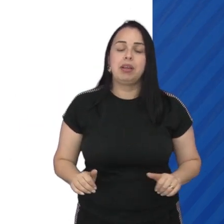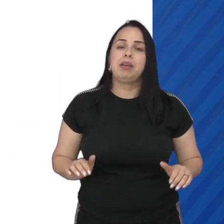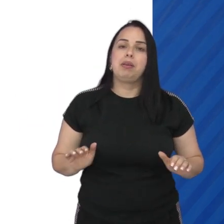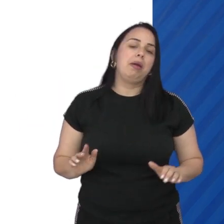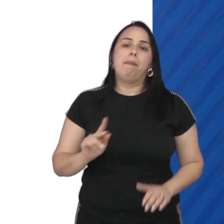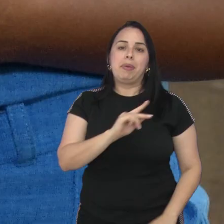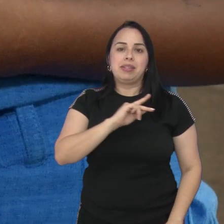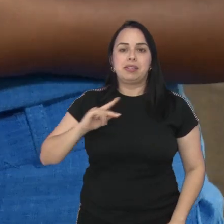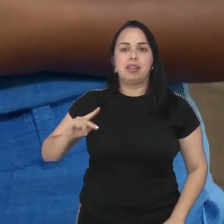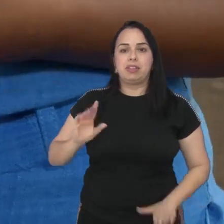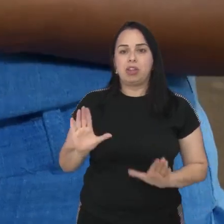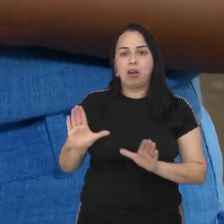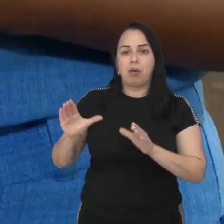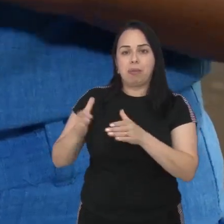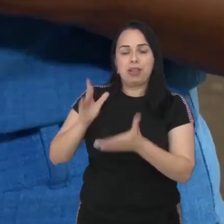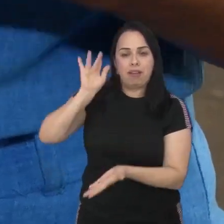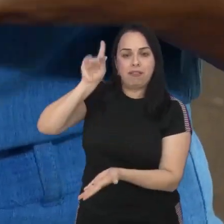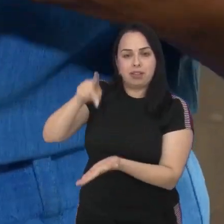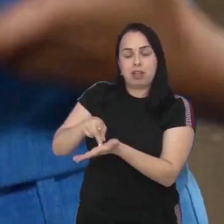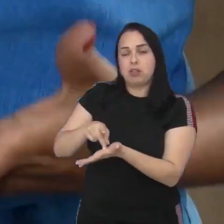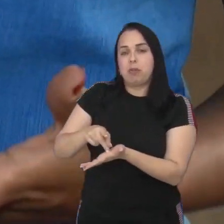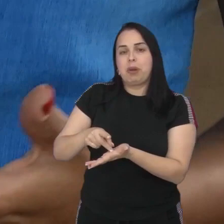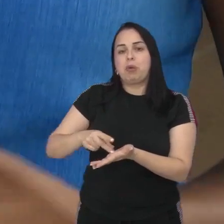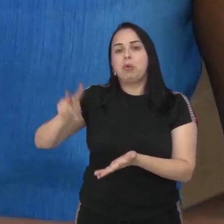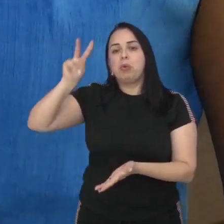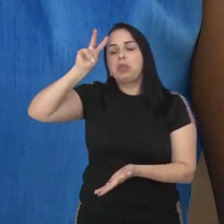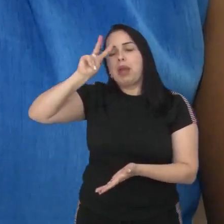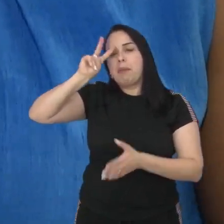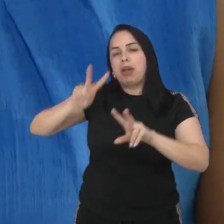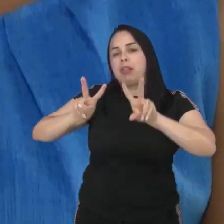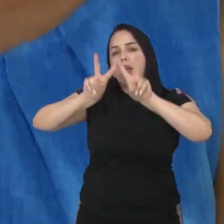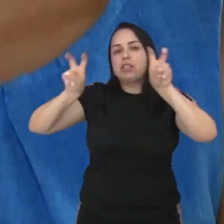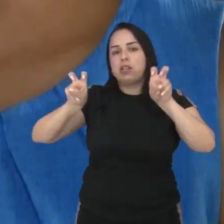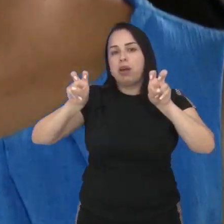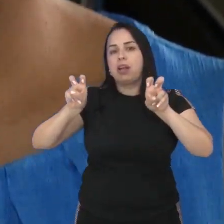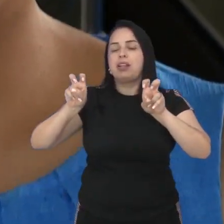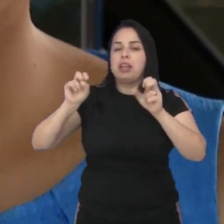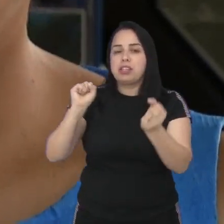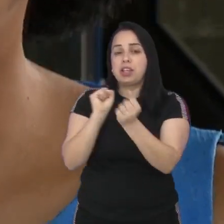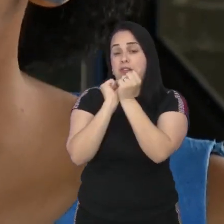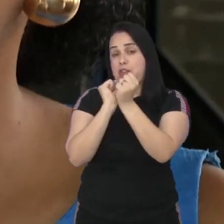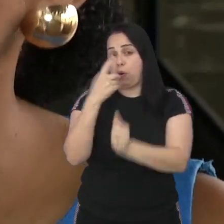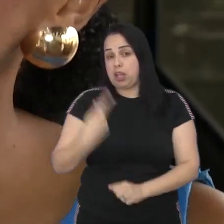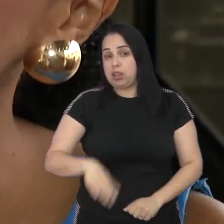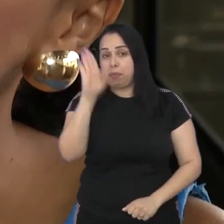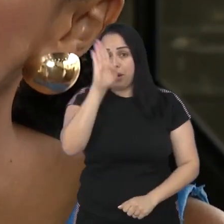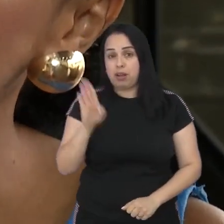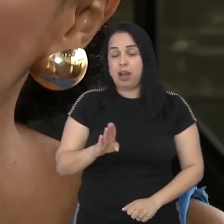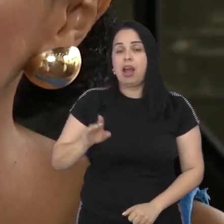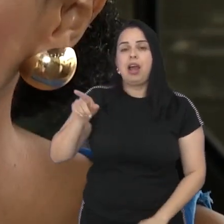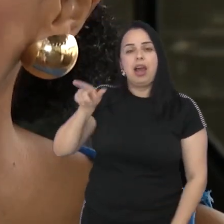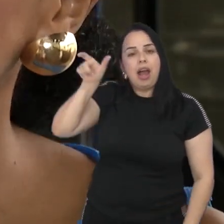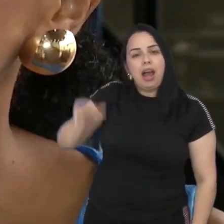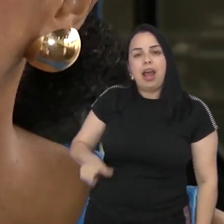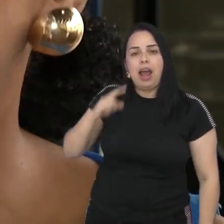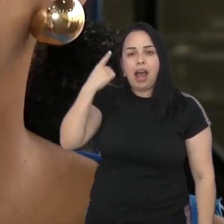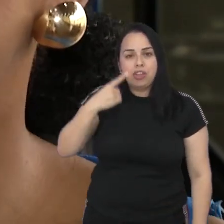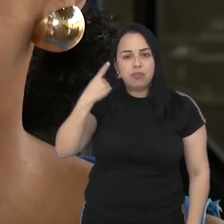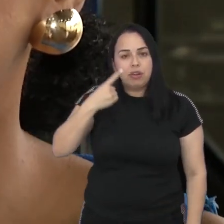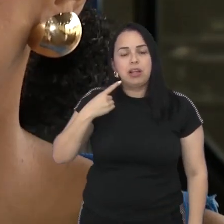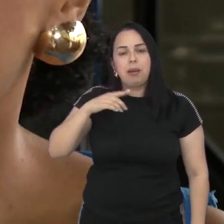feriado. Presidente da Comissão da Verdade sobre a Escravidão no Brasil, a advogada Maria Fernanda